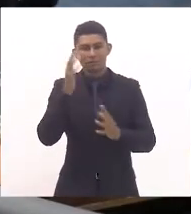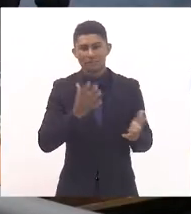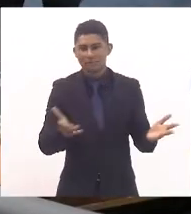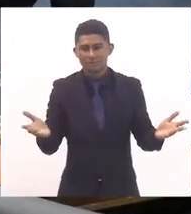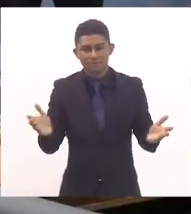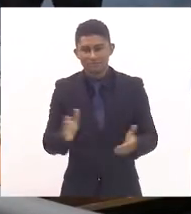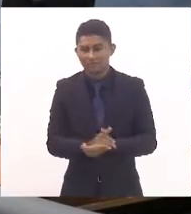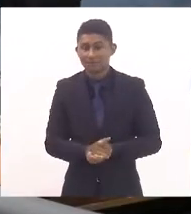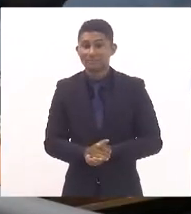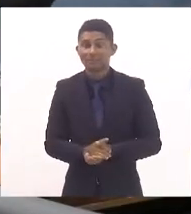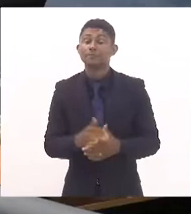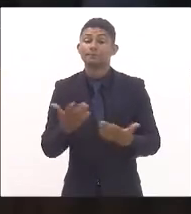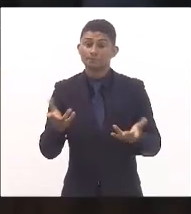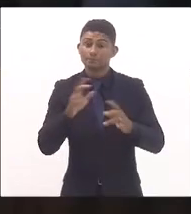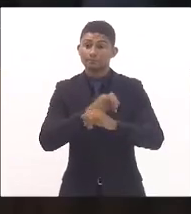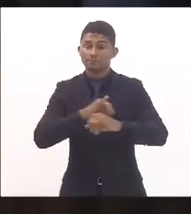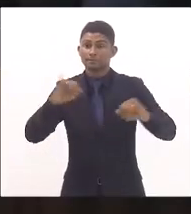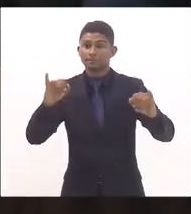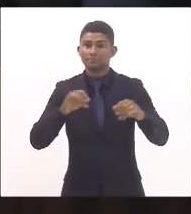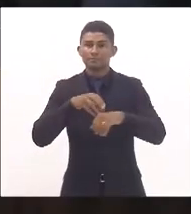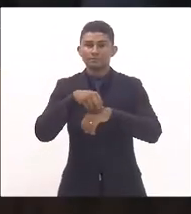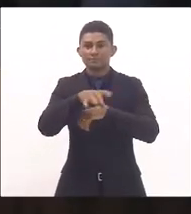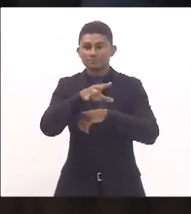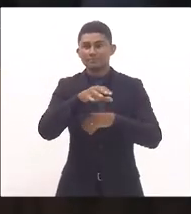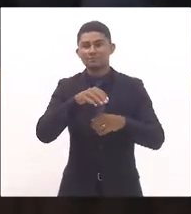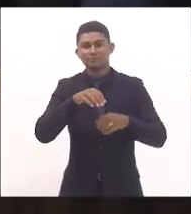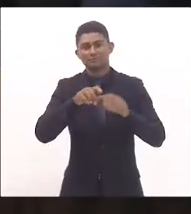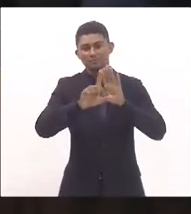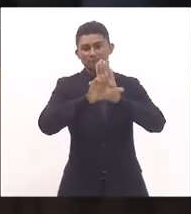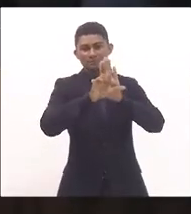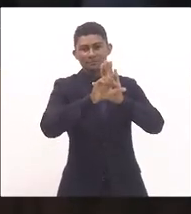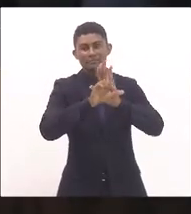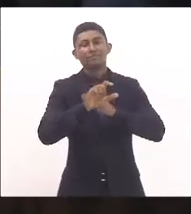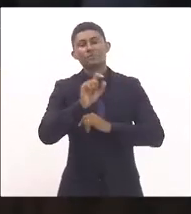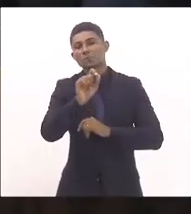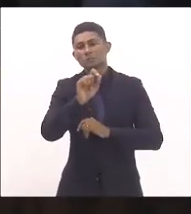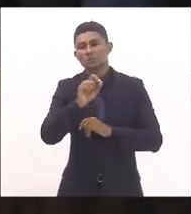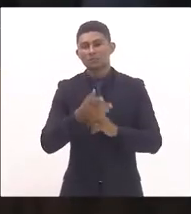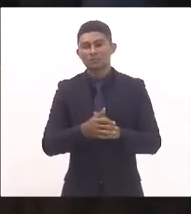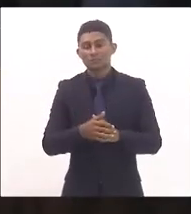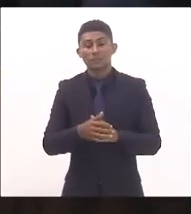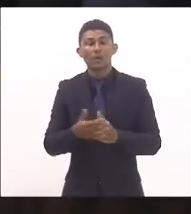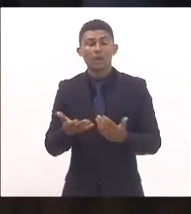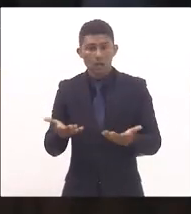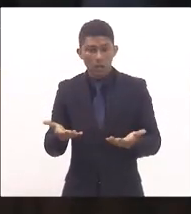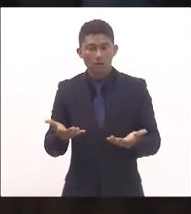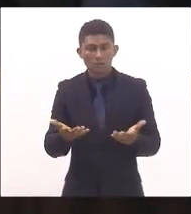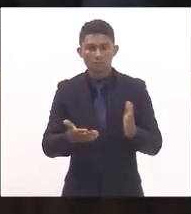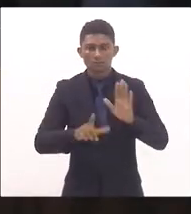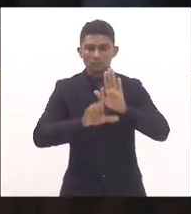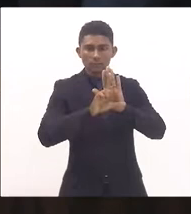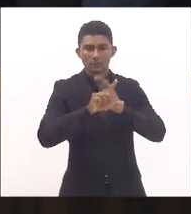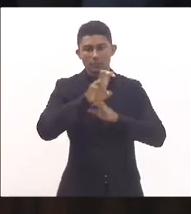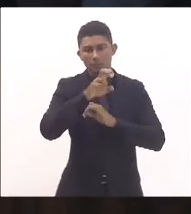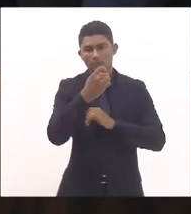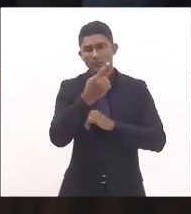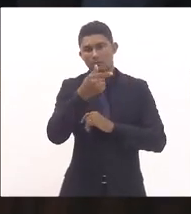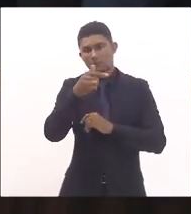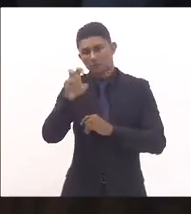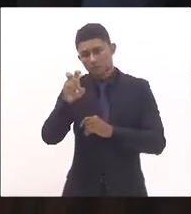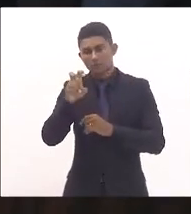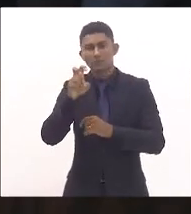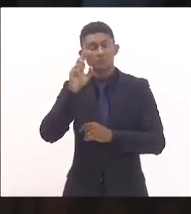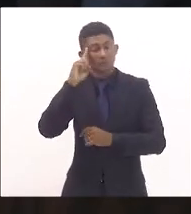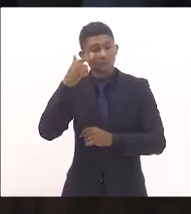Anuncio, indicação legislativa 571 de 22, de autoria do deputado subtenente Bernardo, que altera o dispositivo da Lei 5.175, de 28